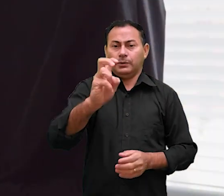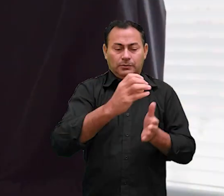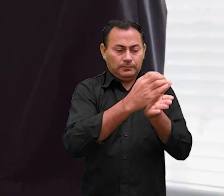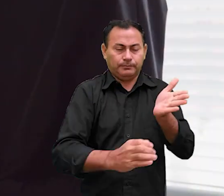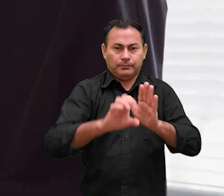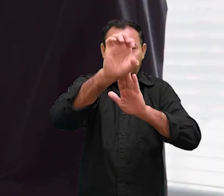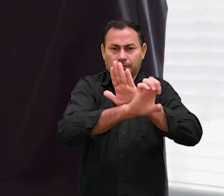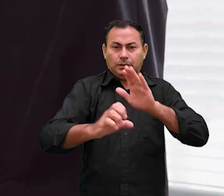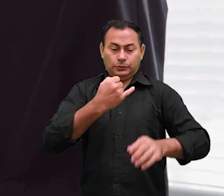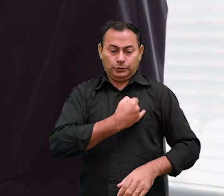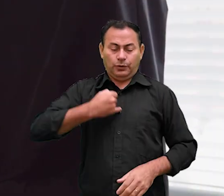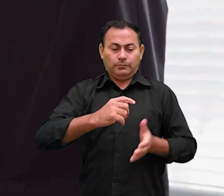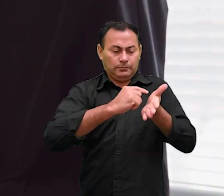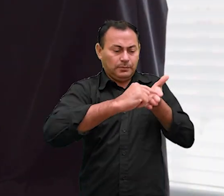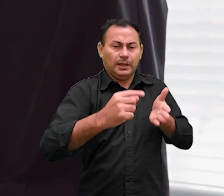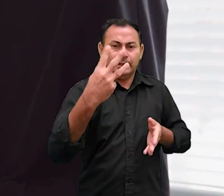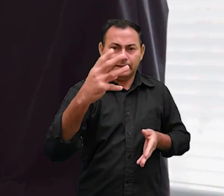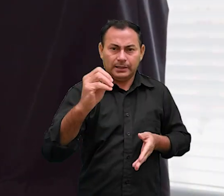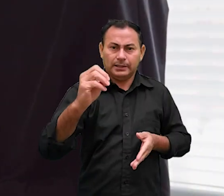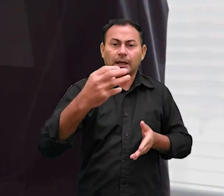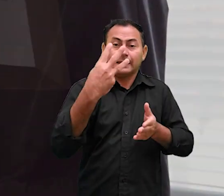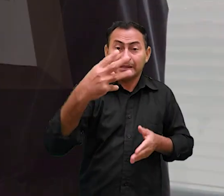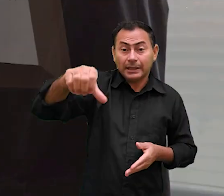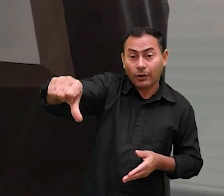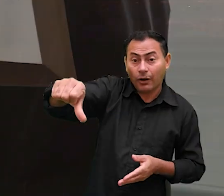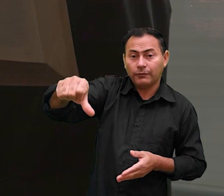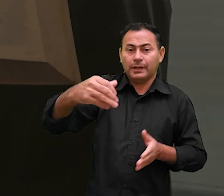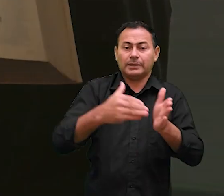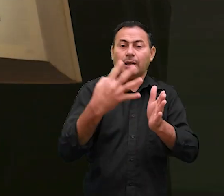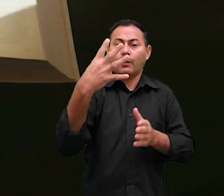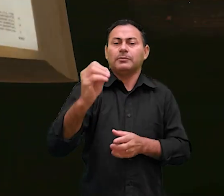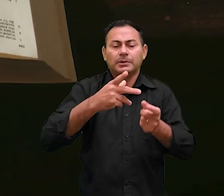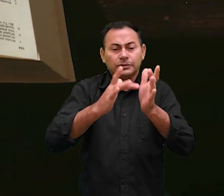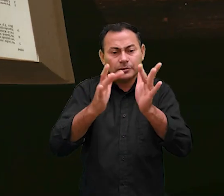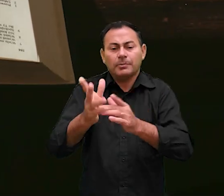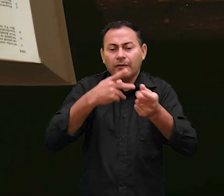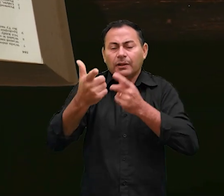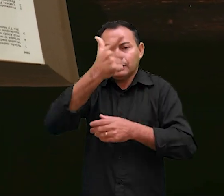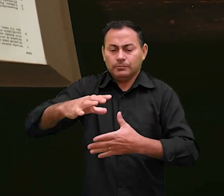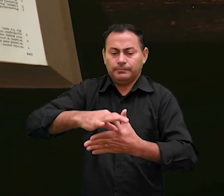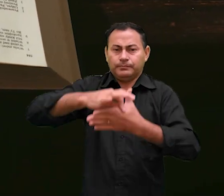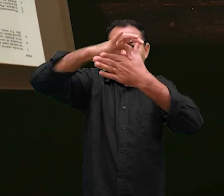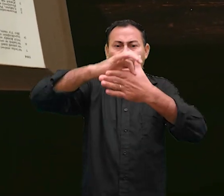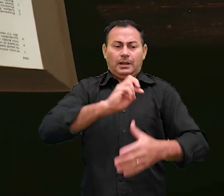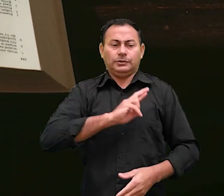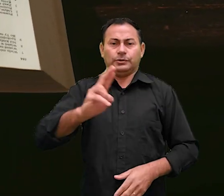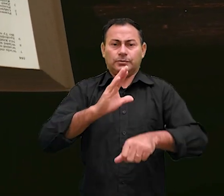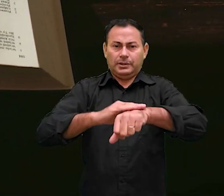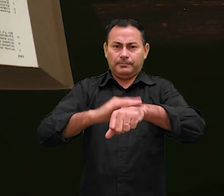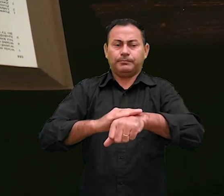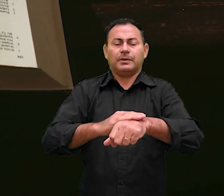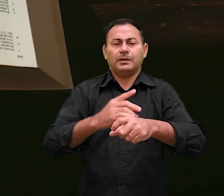5º capítulo do Evangelho de João, versículos 39 e 40, ele disse as mesmas coisas aos líderes religiosos da